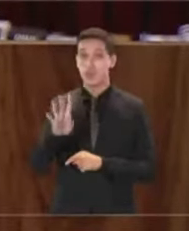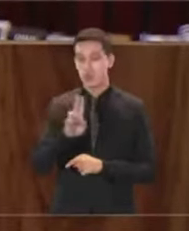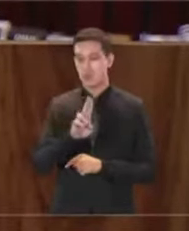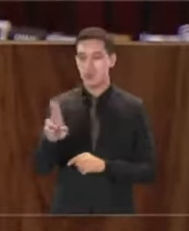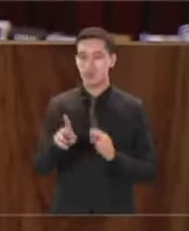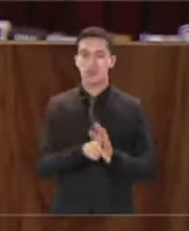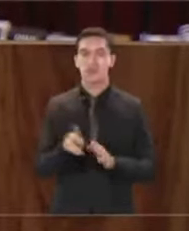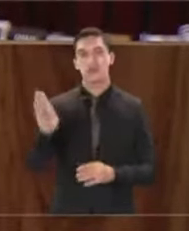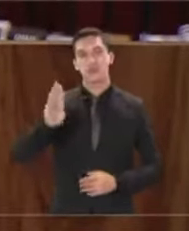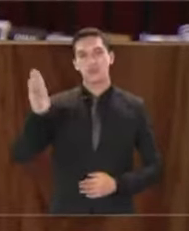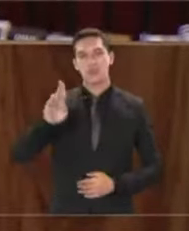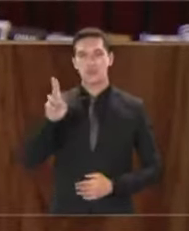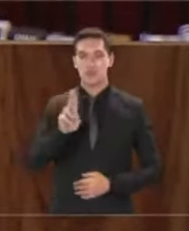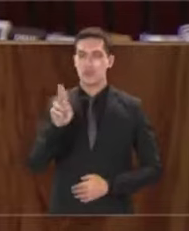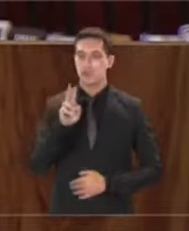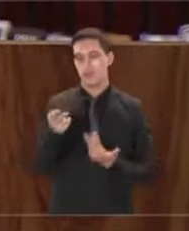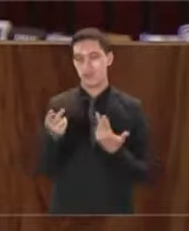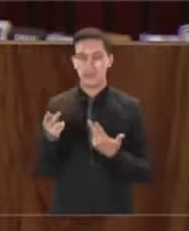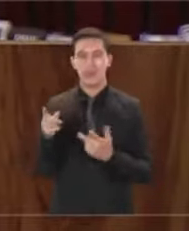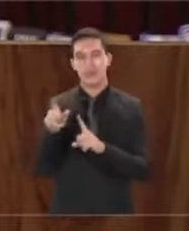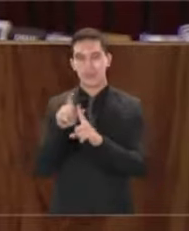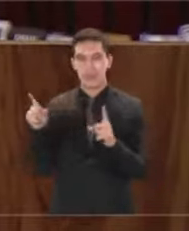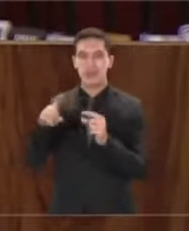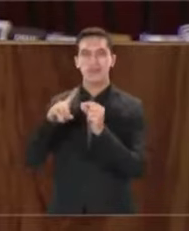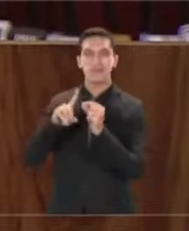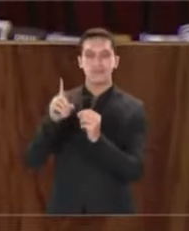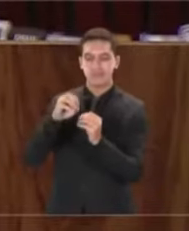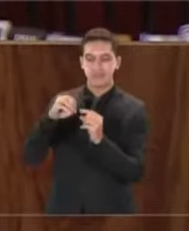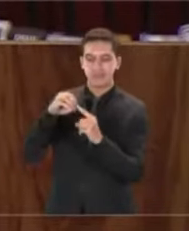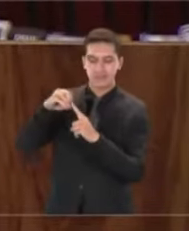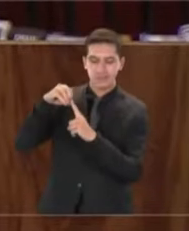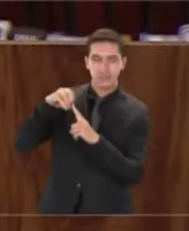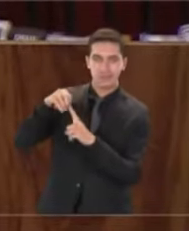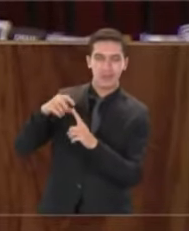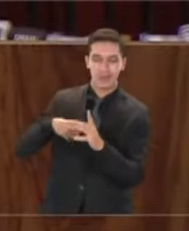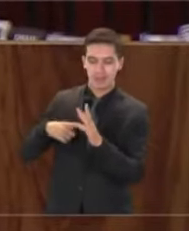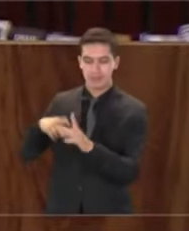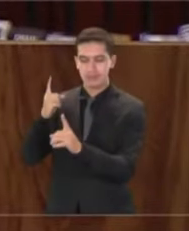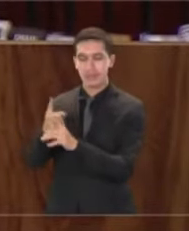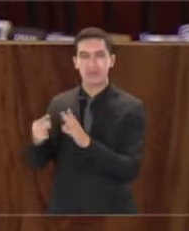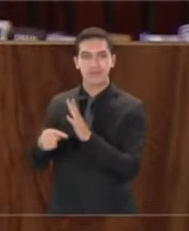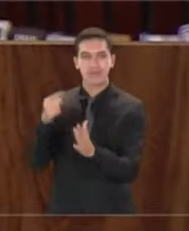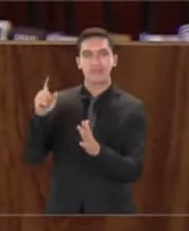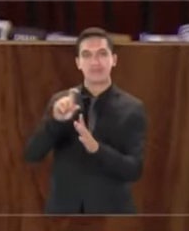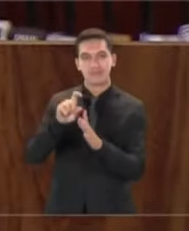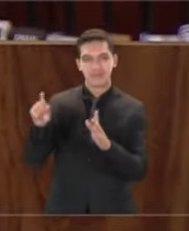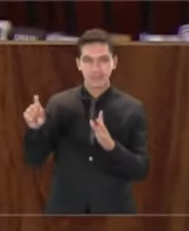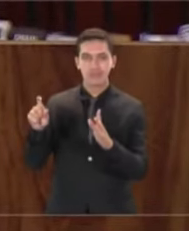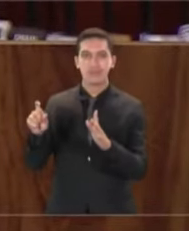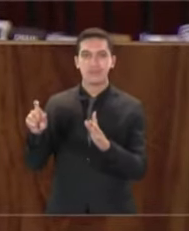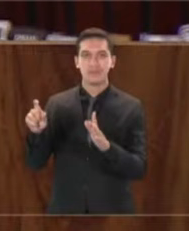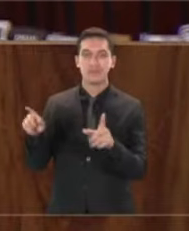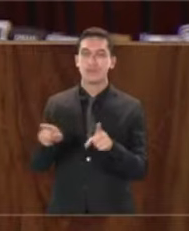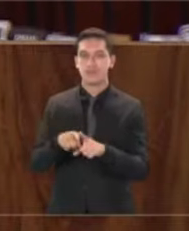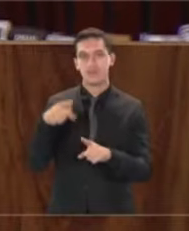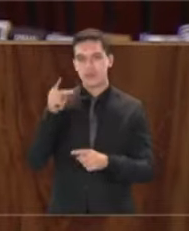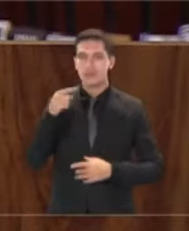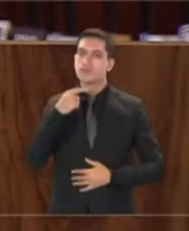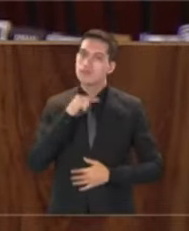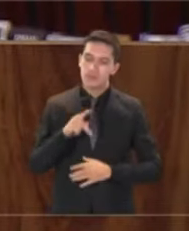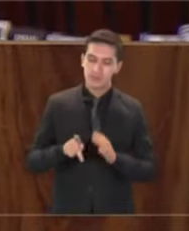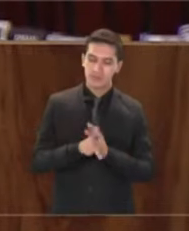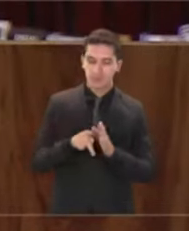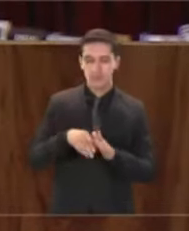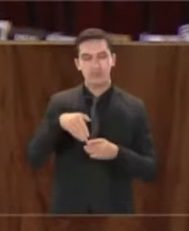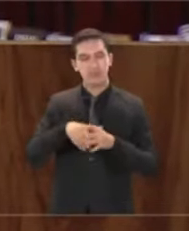nome do candidato utilizado como palavra-chave da pesquisa, mas também seus legítimos interesses eleitorais, sua